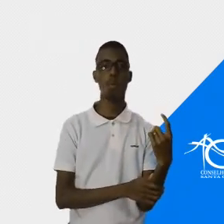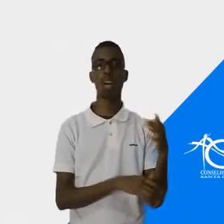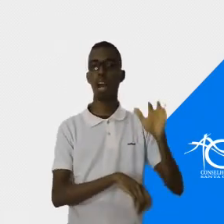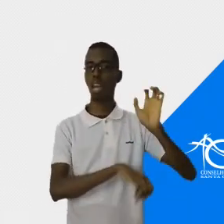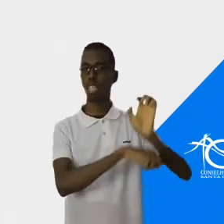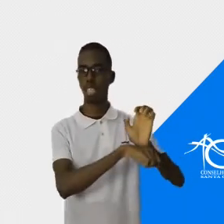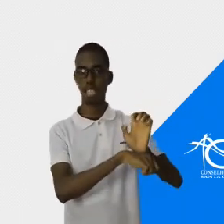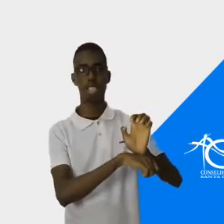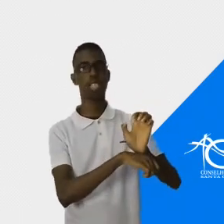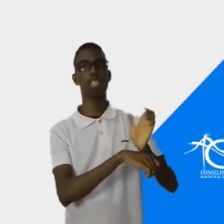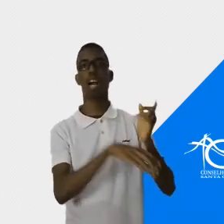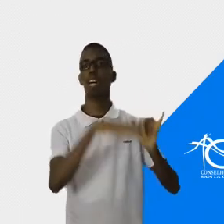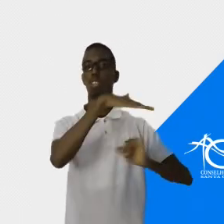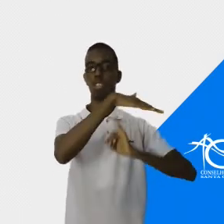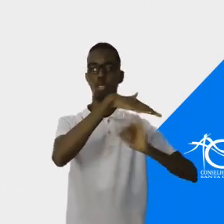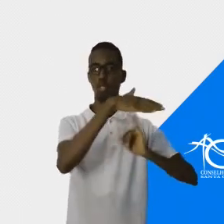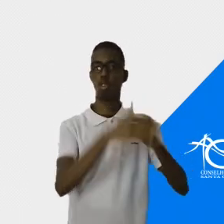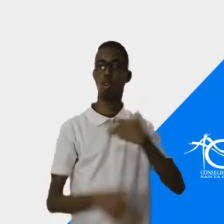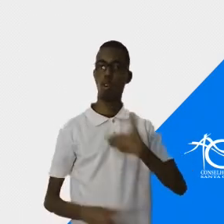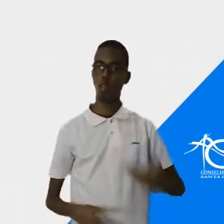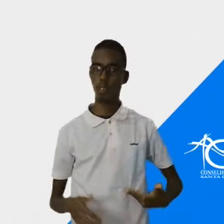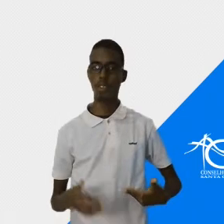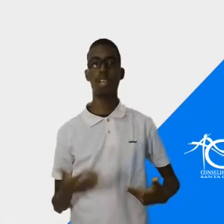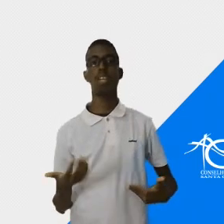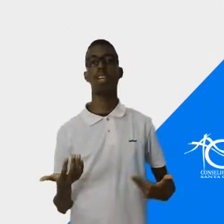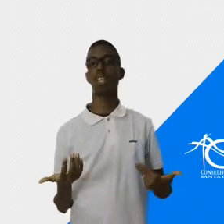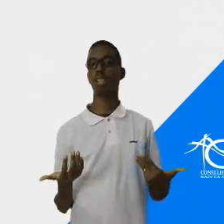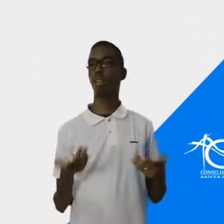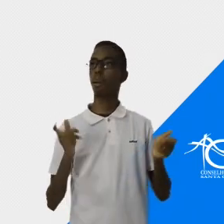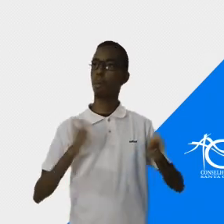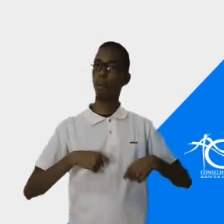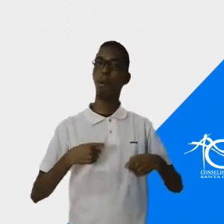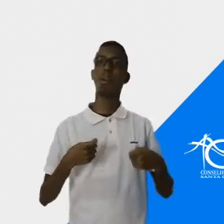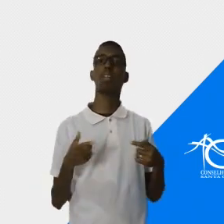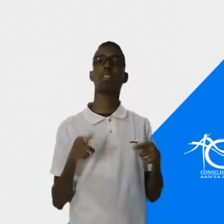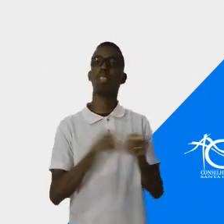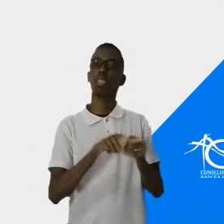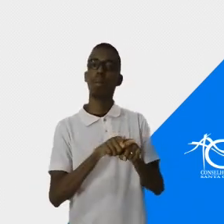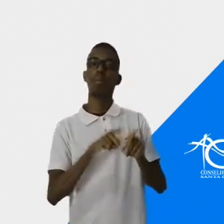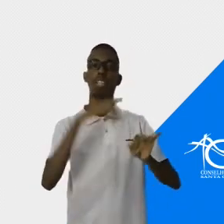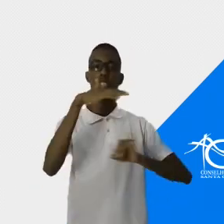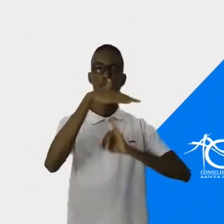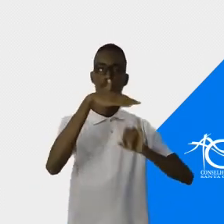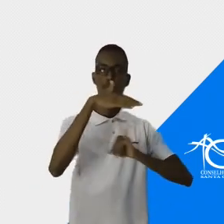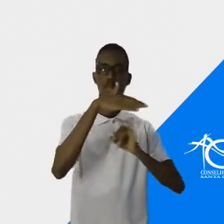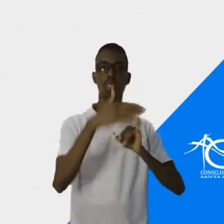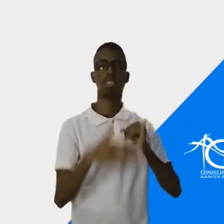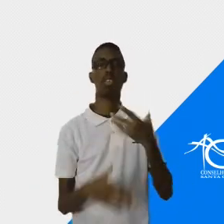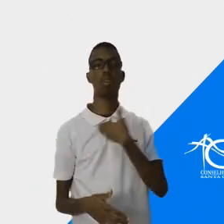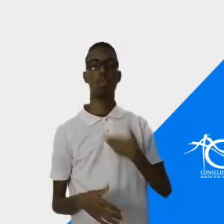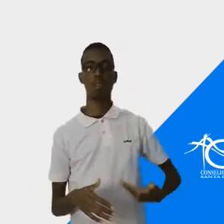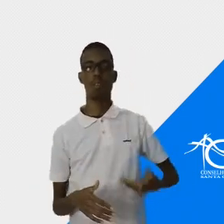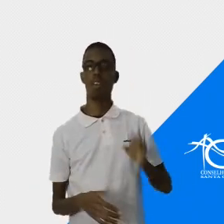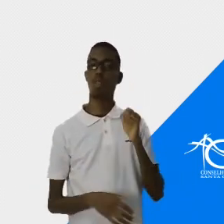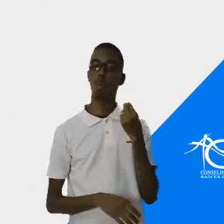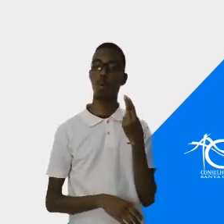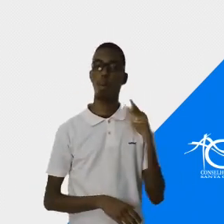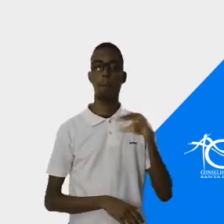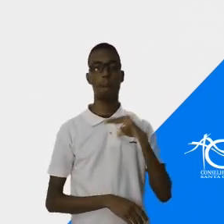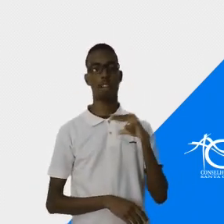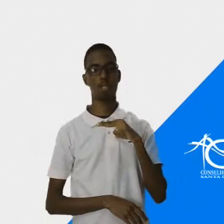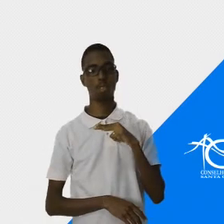de governo, pode ser instituições públicas e privadas. Tá? O que caracteriza essas